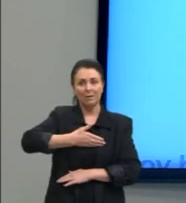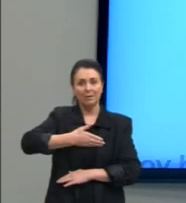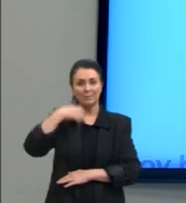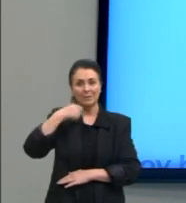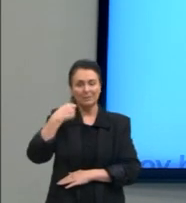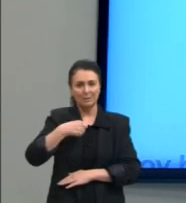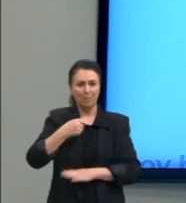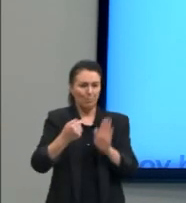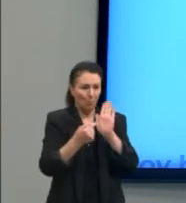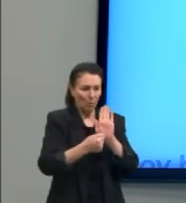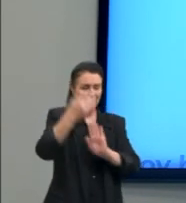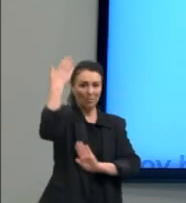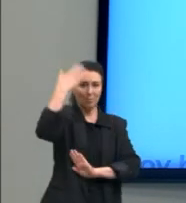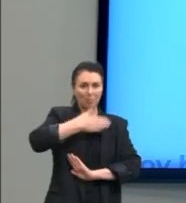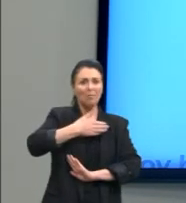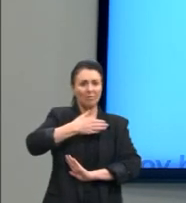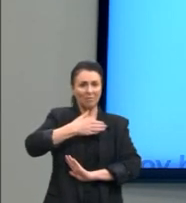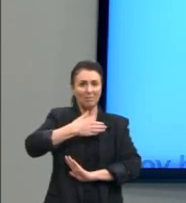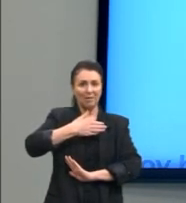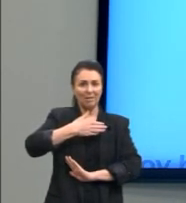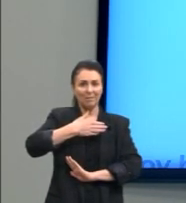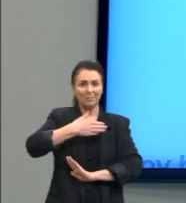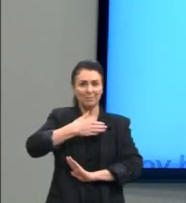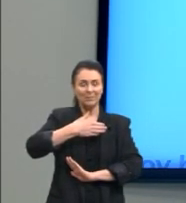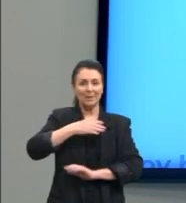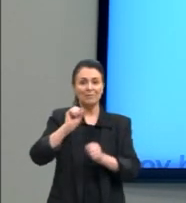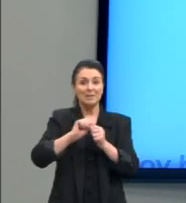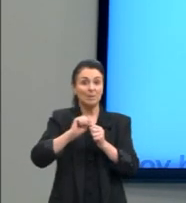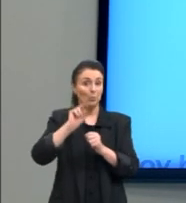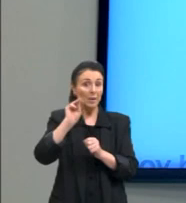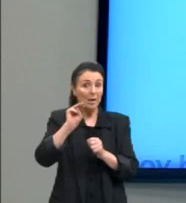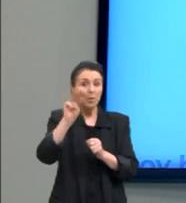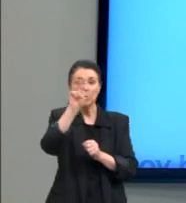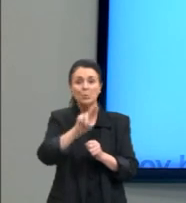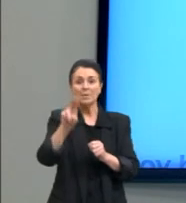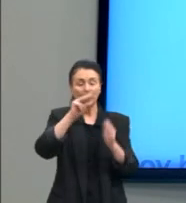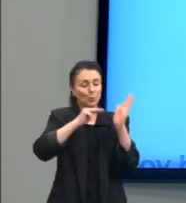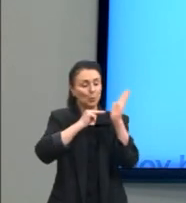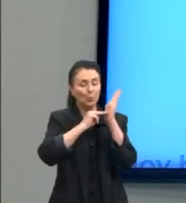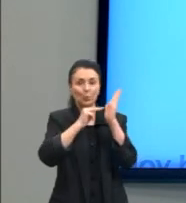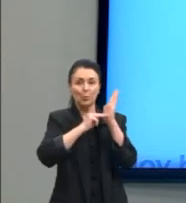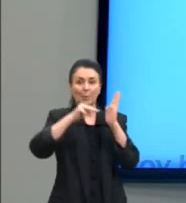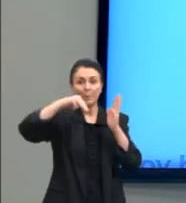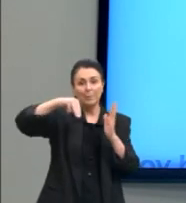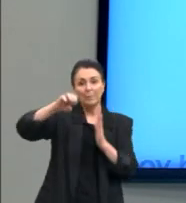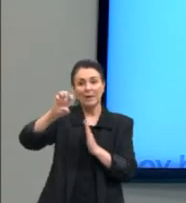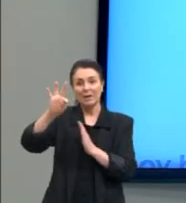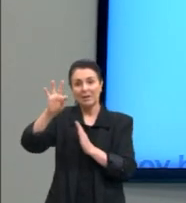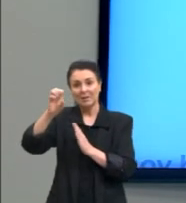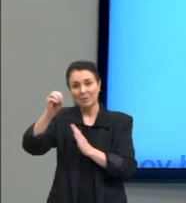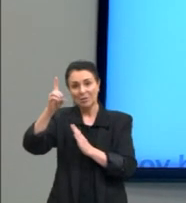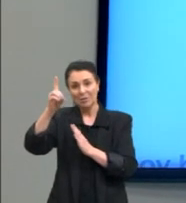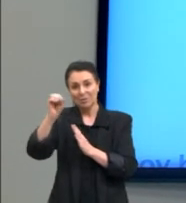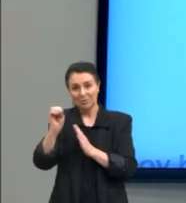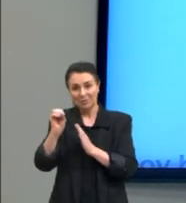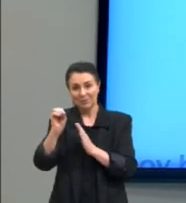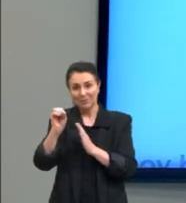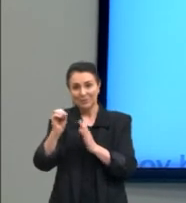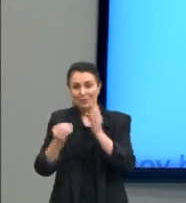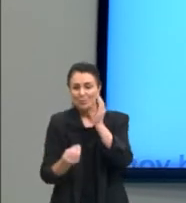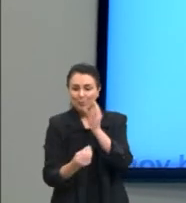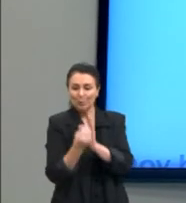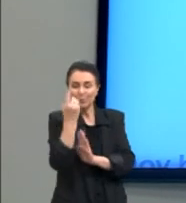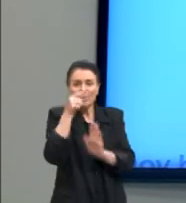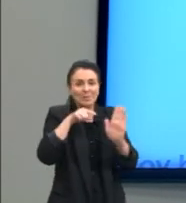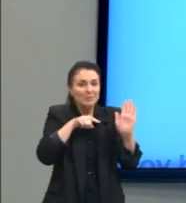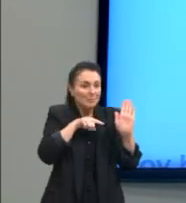demonstrar e provar que essas residências existem através de um método Então se e o conhecimento a pesquisa em todas